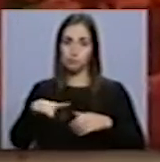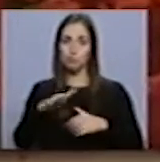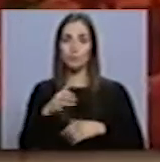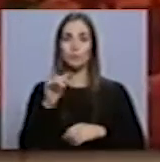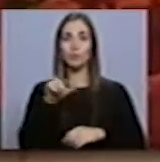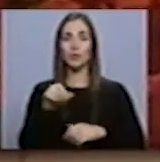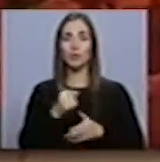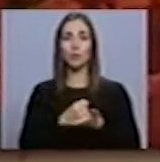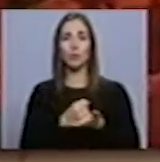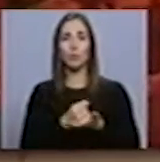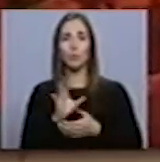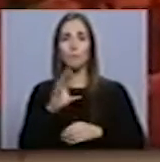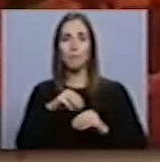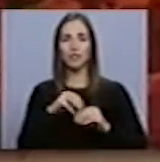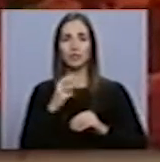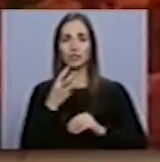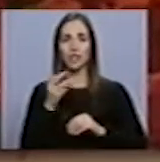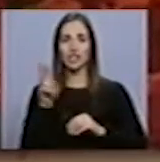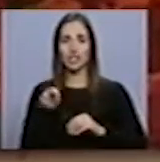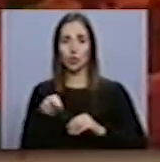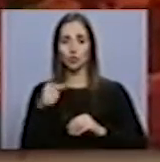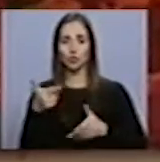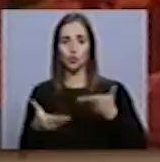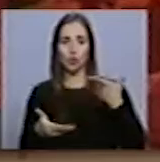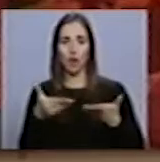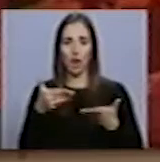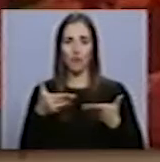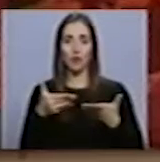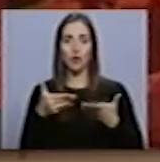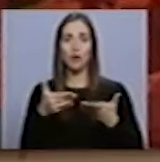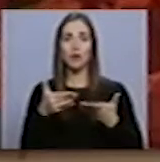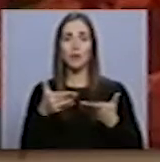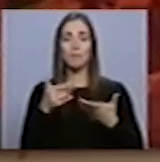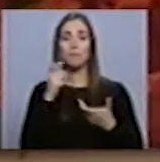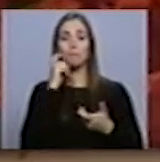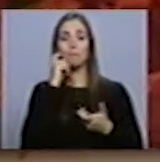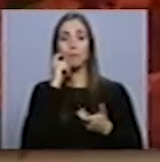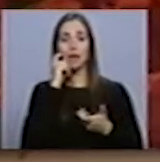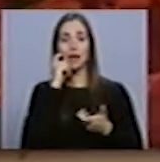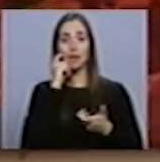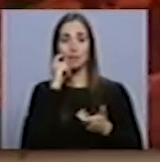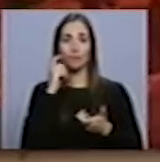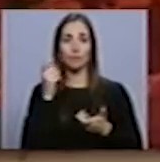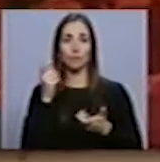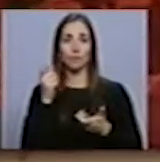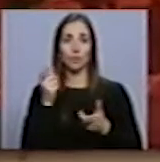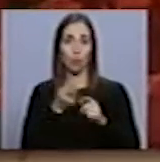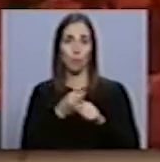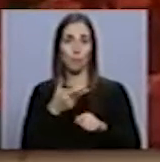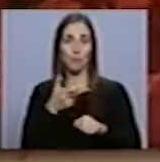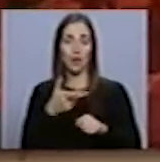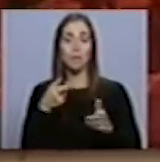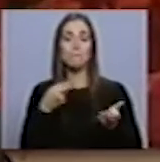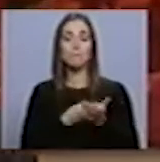outros 309 os pecadores desde que quer o pagamento ao